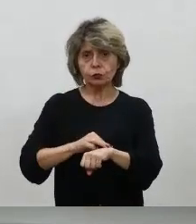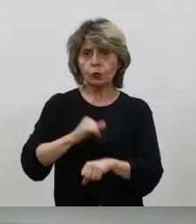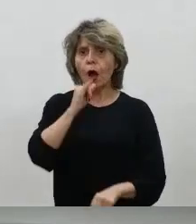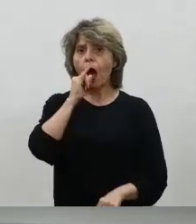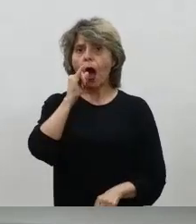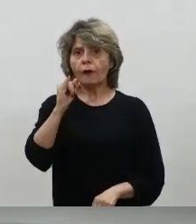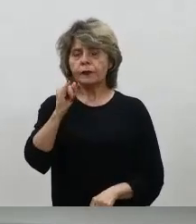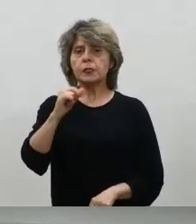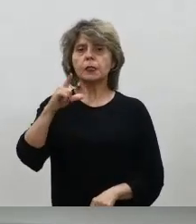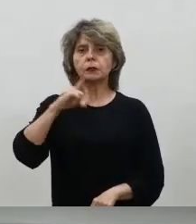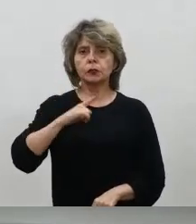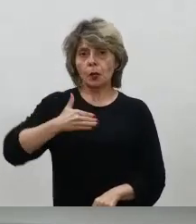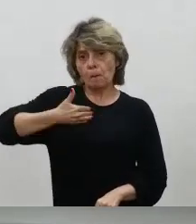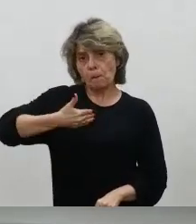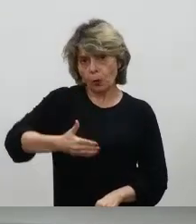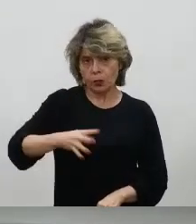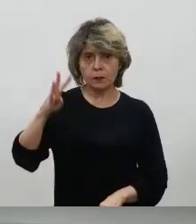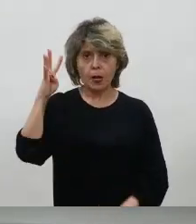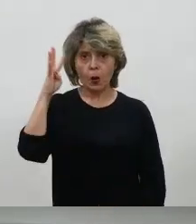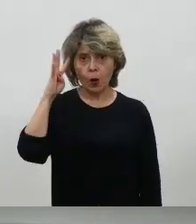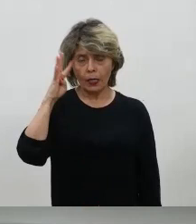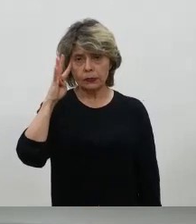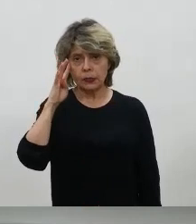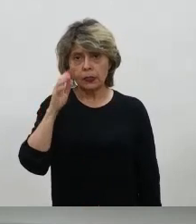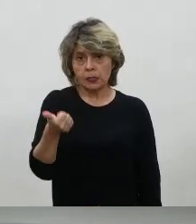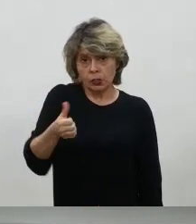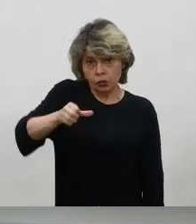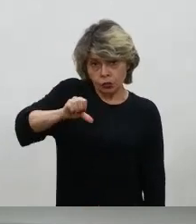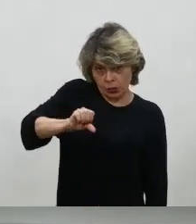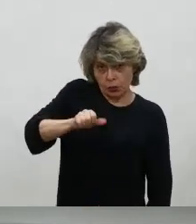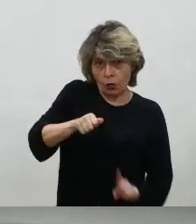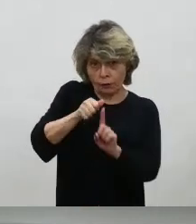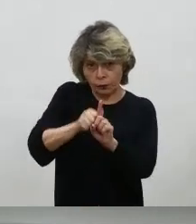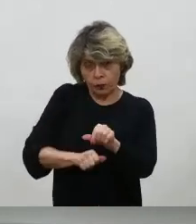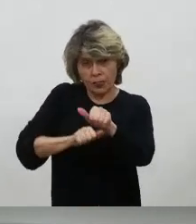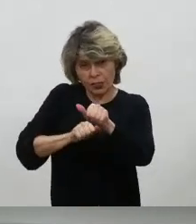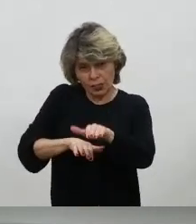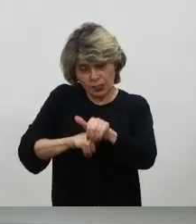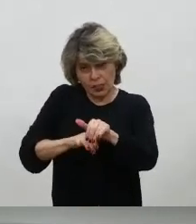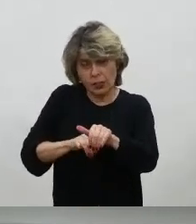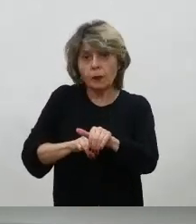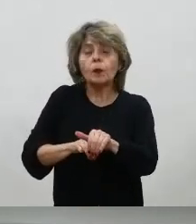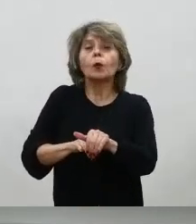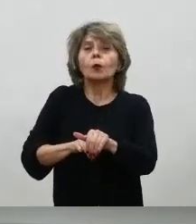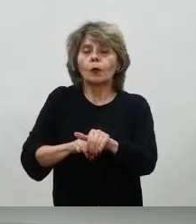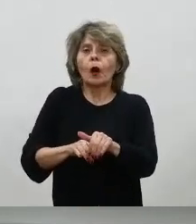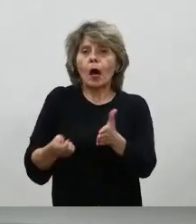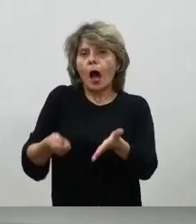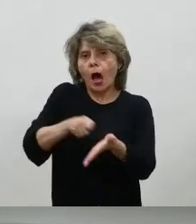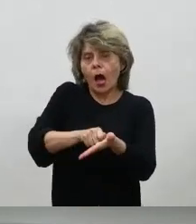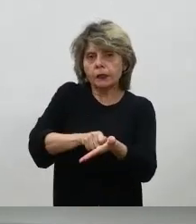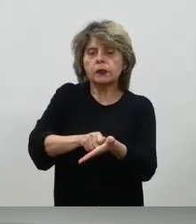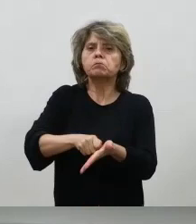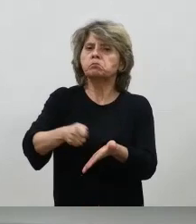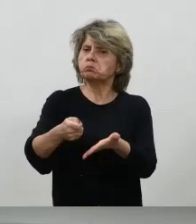quarta-feira dia 19 de setembro às 13:50 para registro foi lavada presente ata que